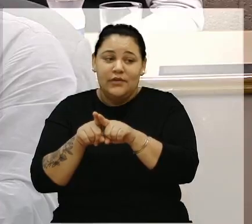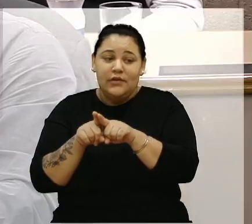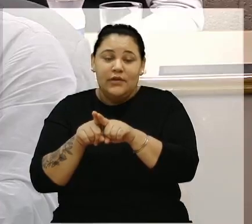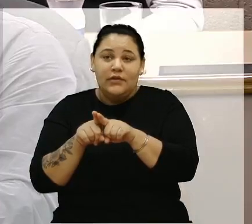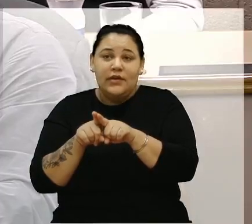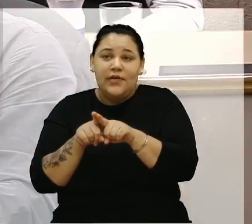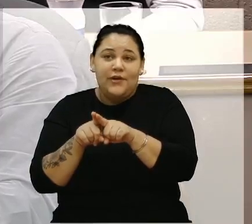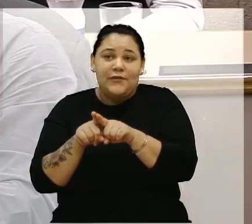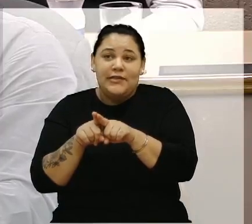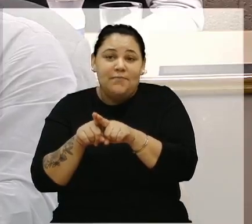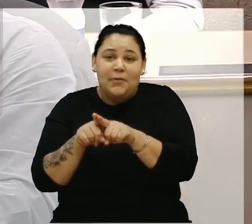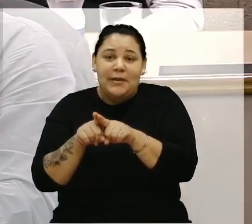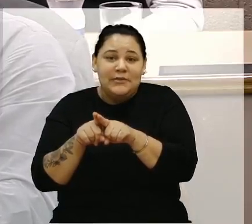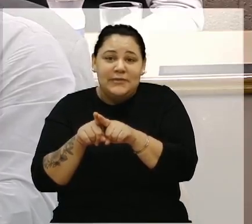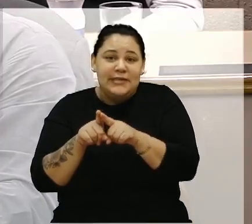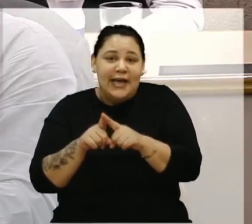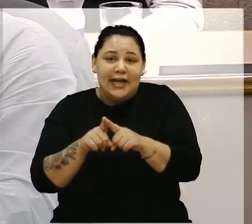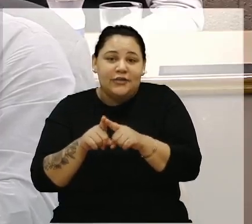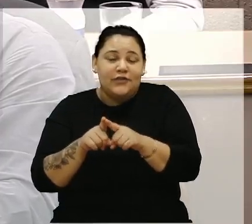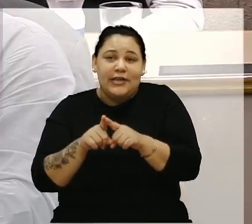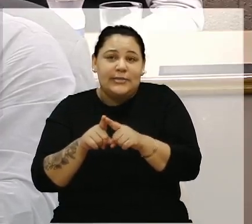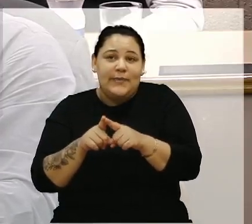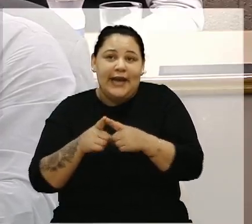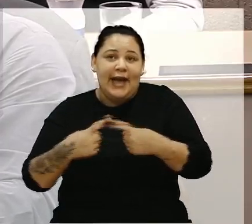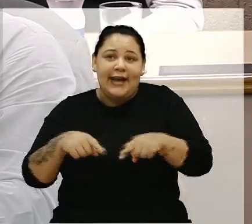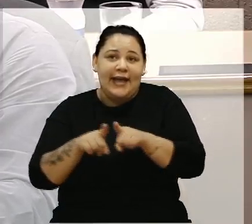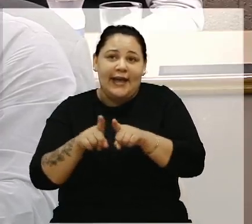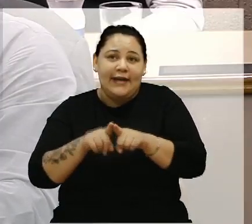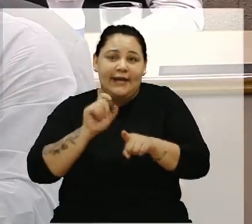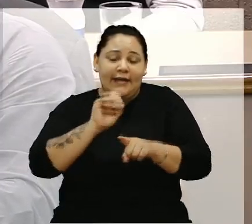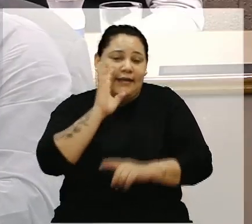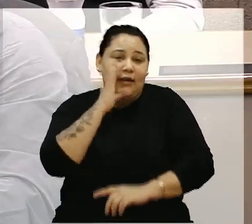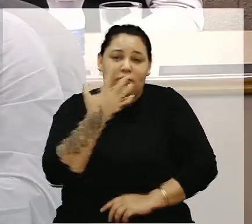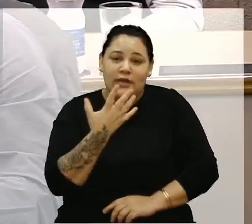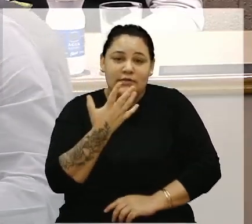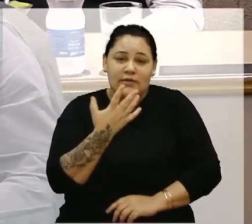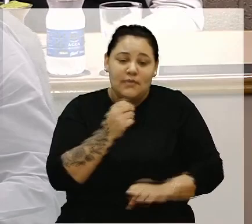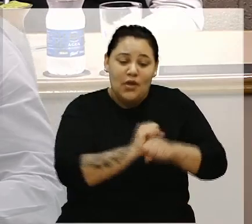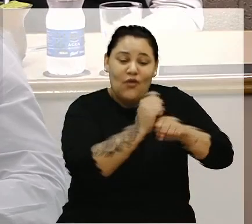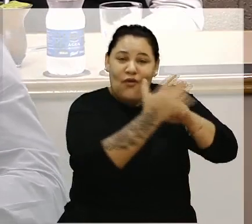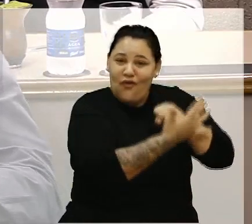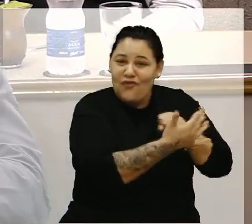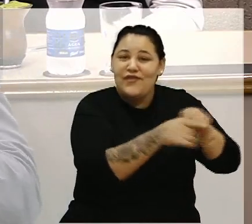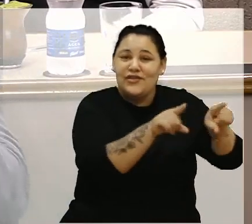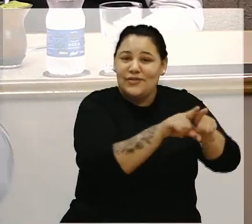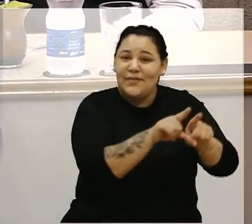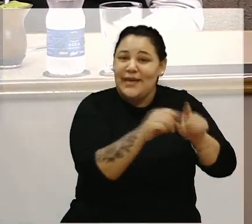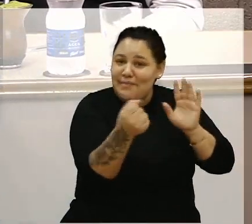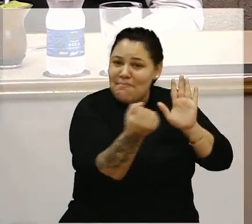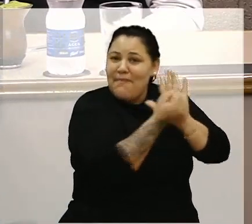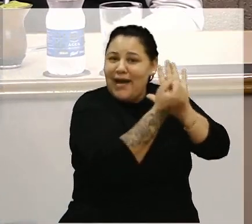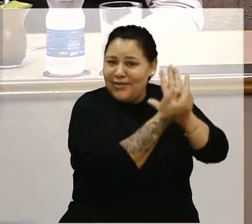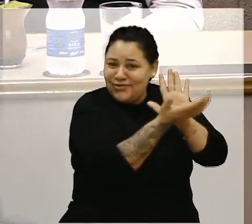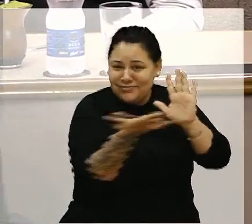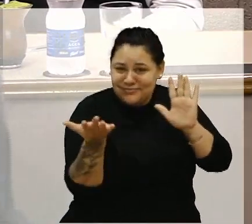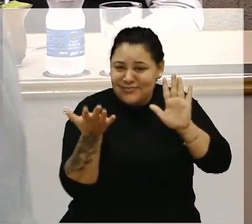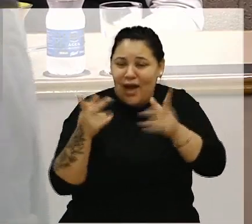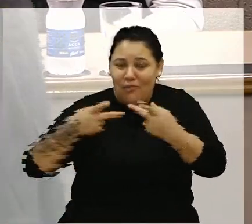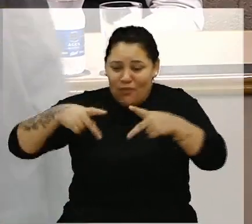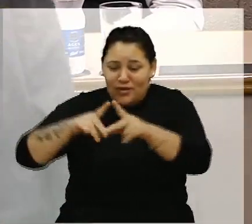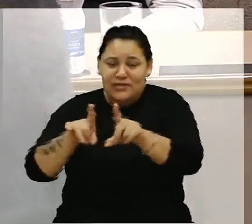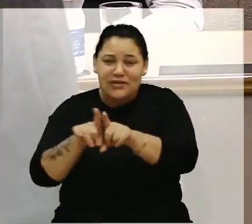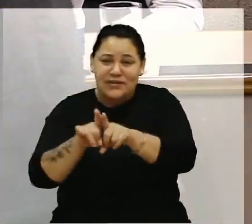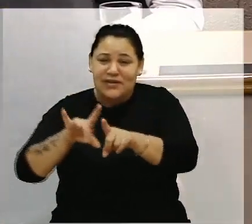estigmatizado. A complexidade da matéria e o efeito causado pela pandemia da Covid-19 tornam ainda